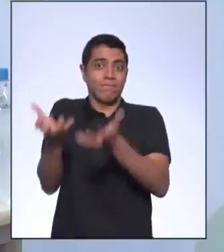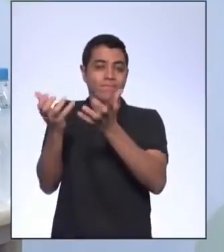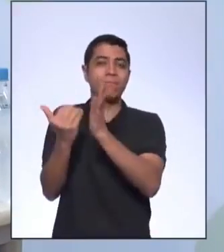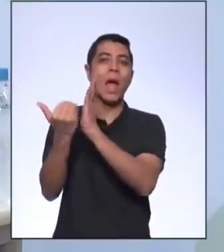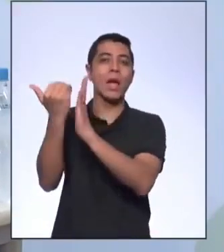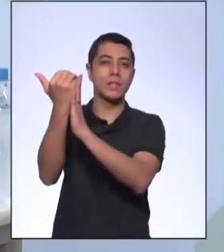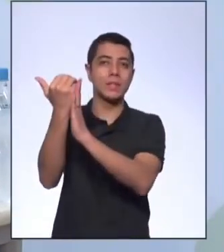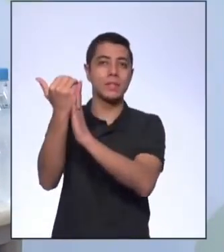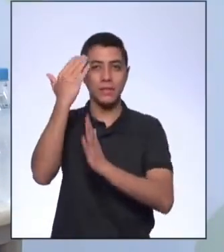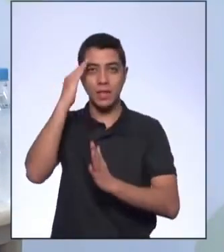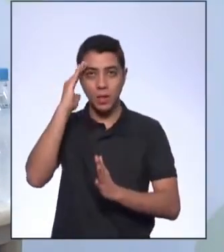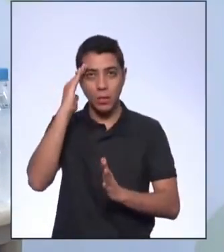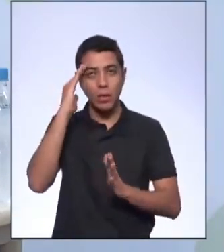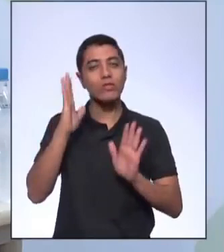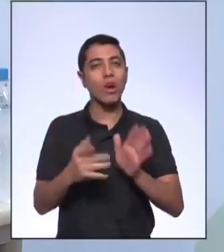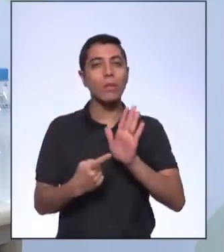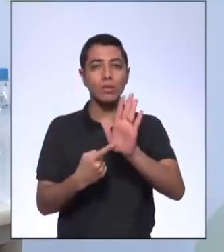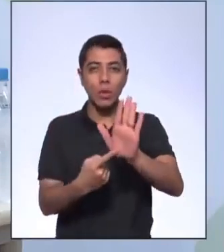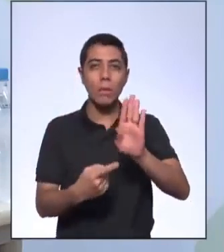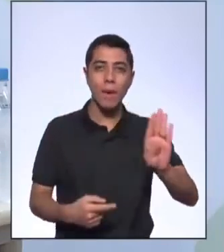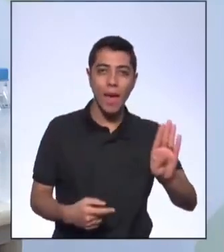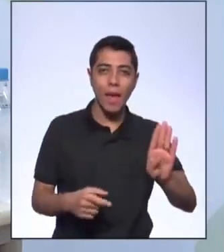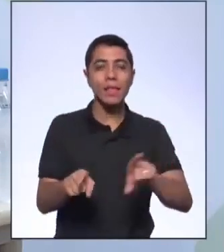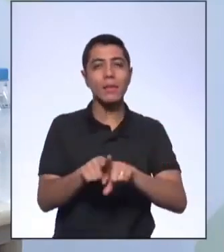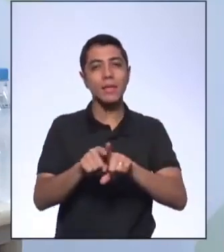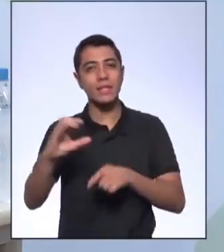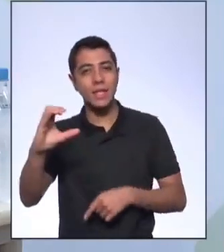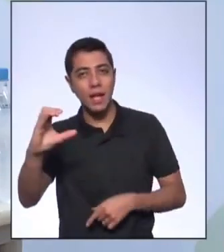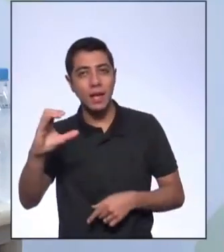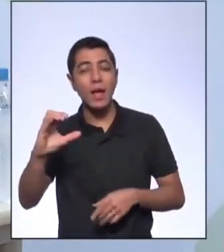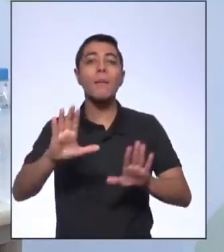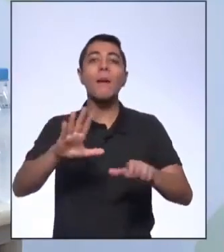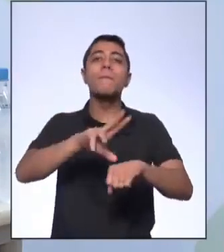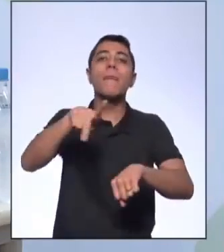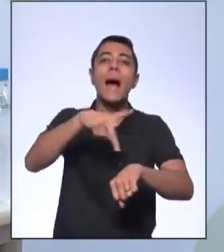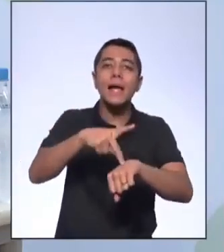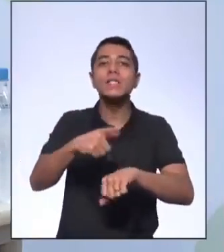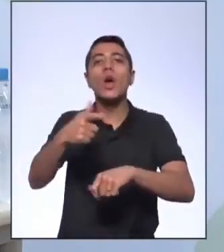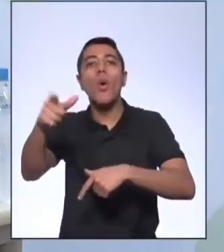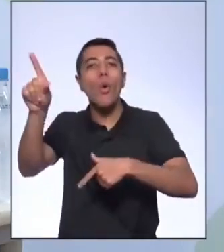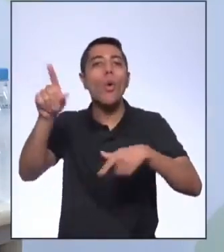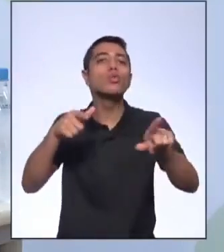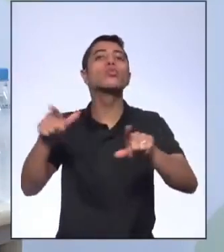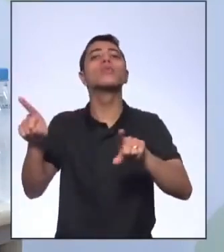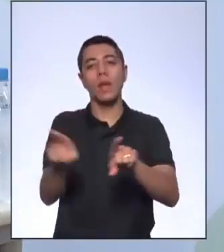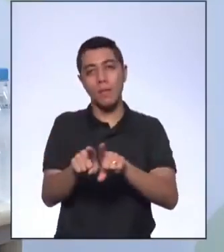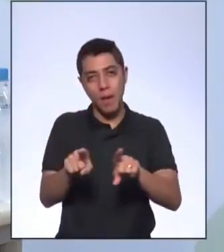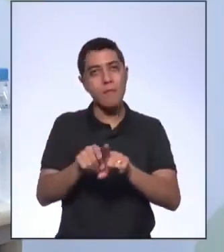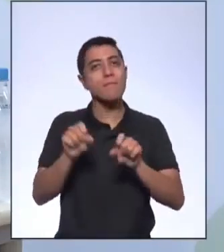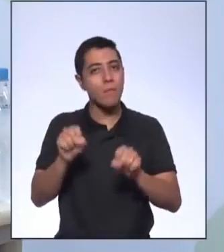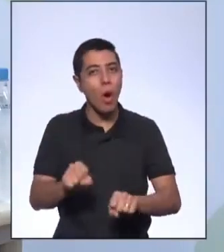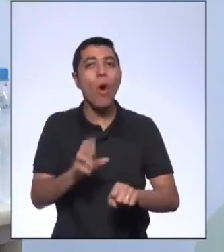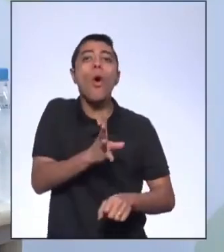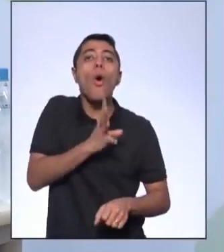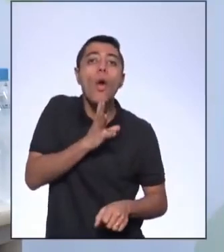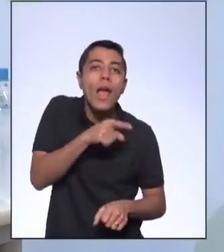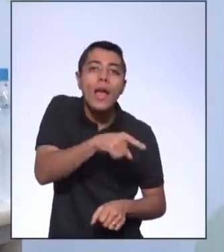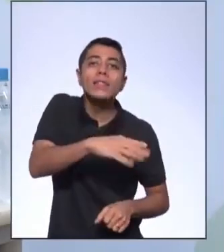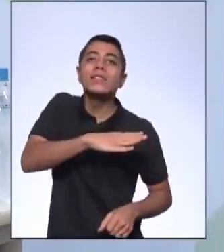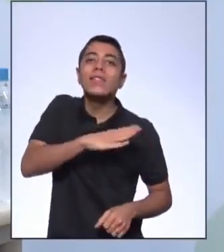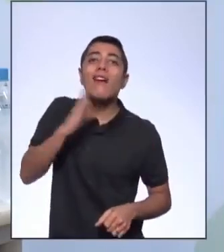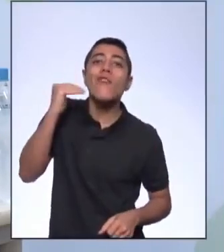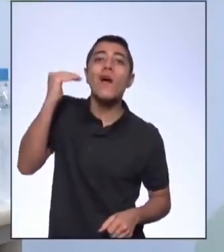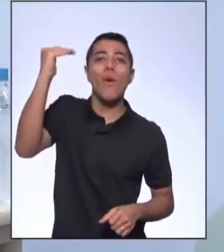a o que a gente viu no item B e C é reconhecido em outros países países próximos ou países até